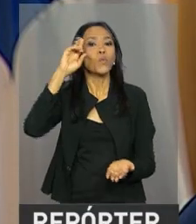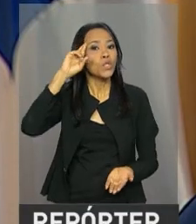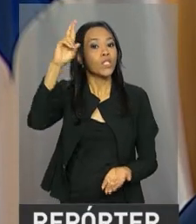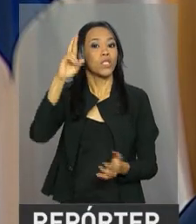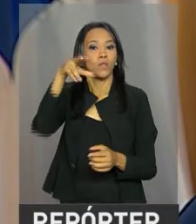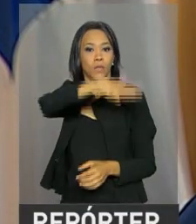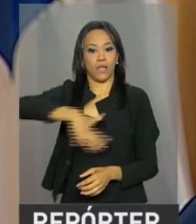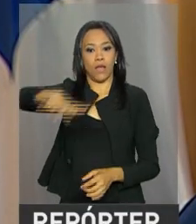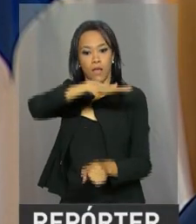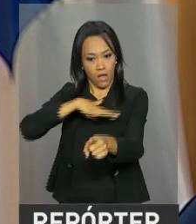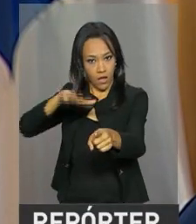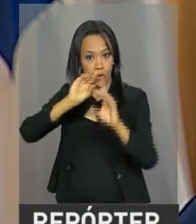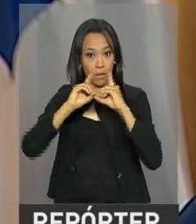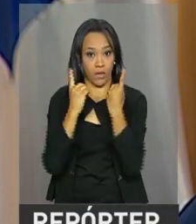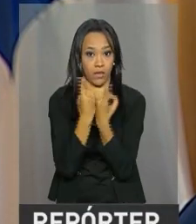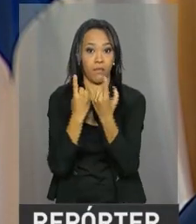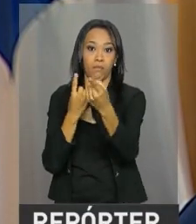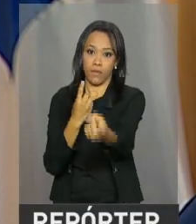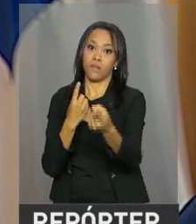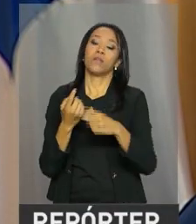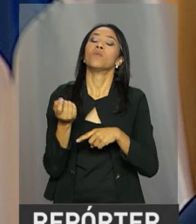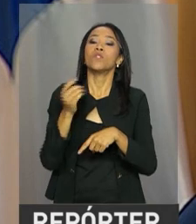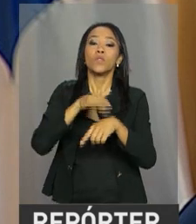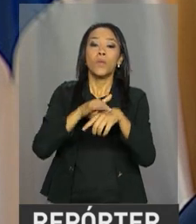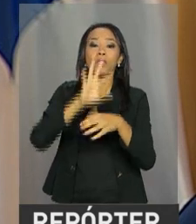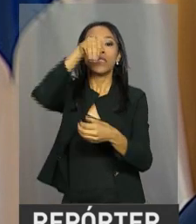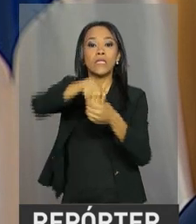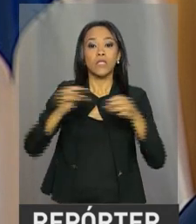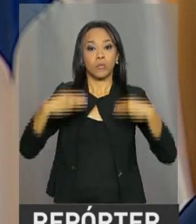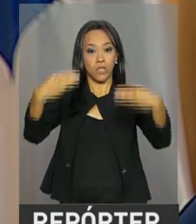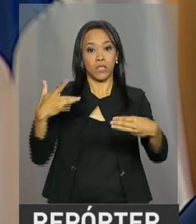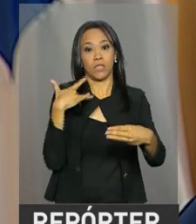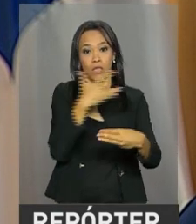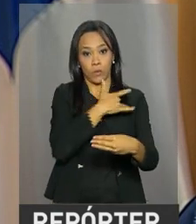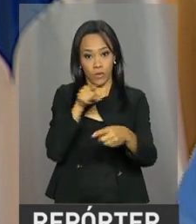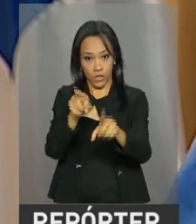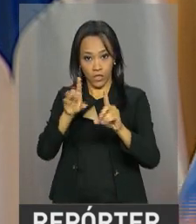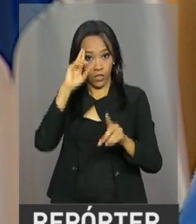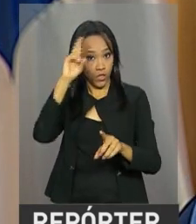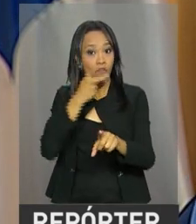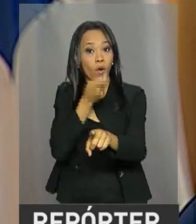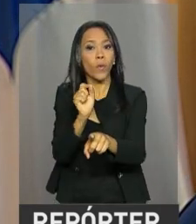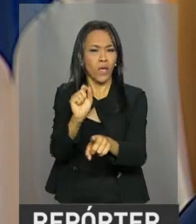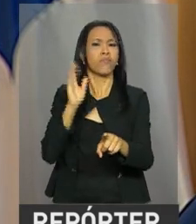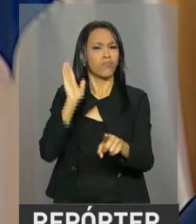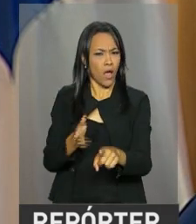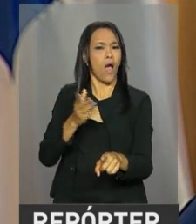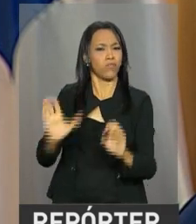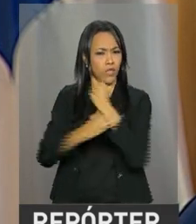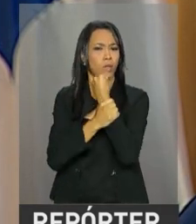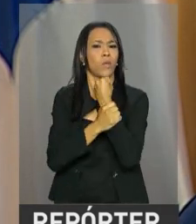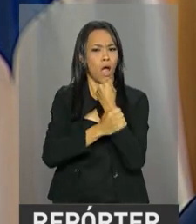de vigilância de doenças transmissíveis do ministério da saúde eduardo rádio disse que estão garantidos os estoques de